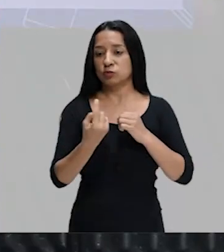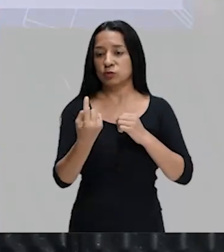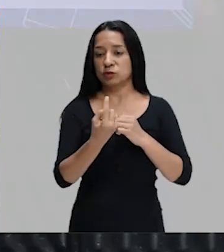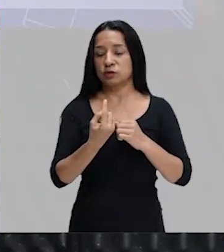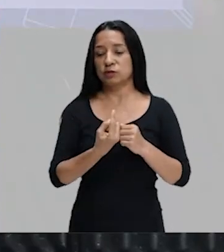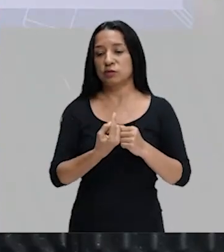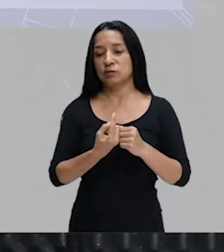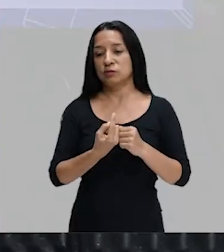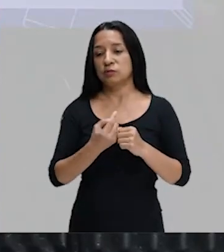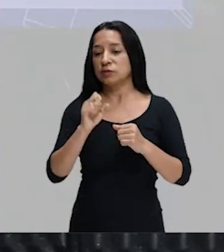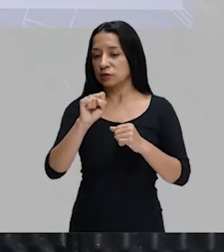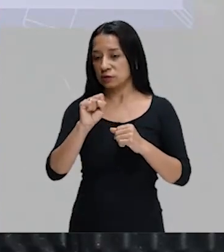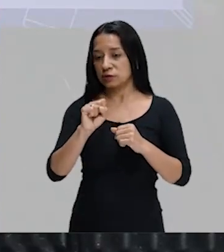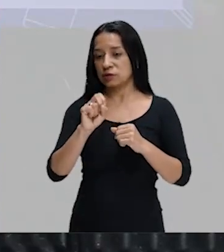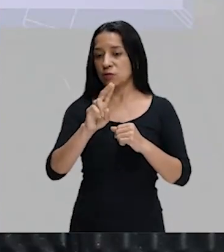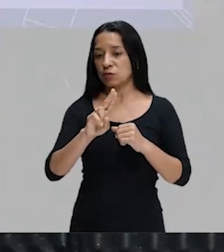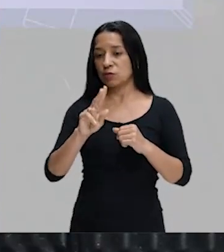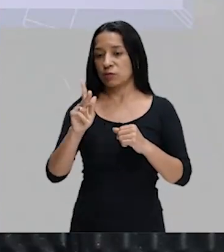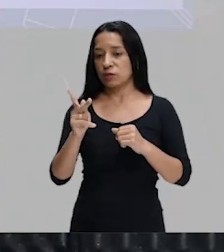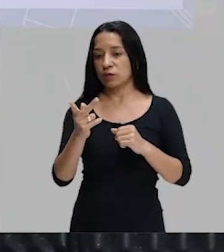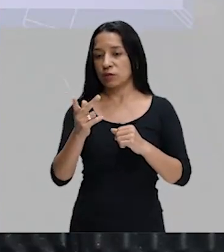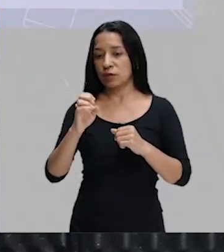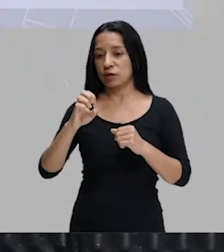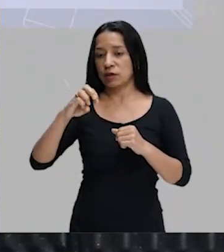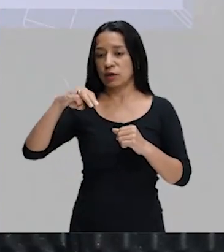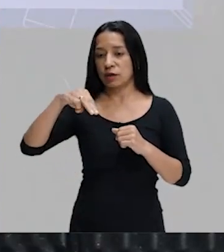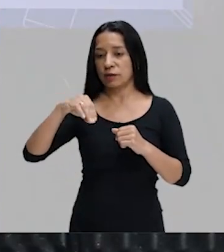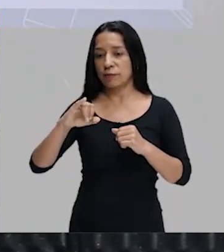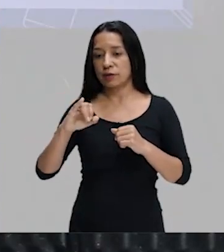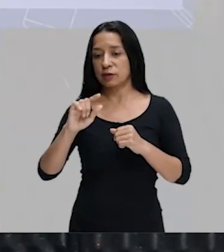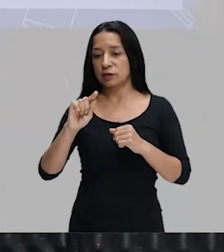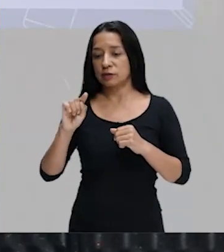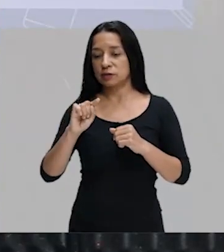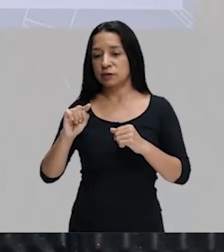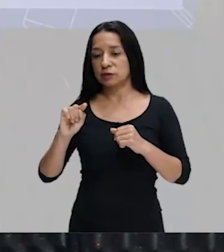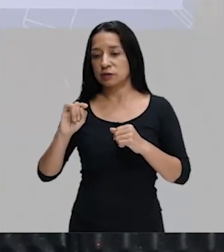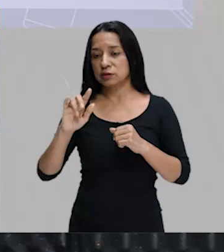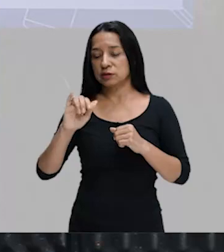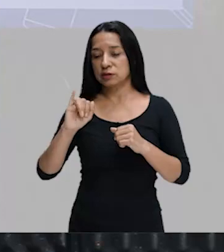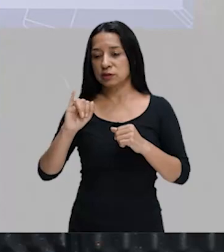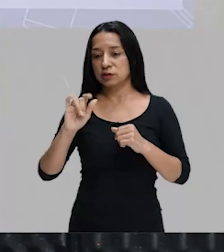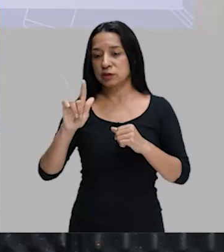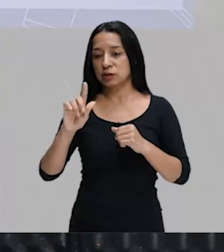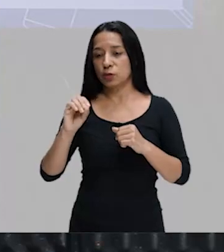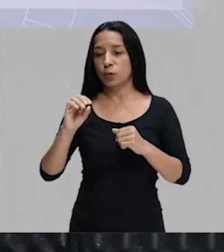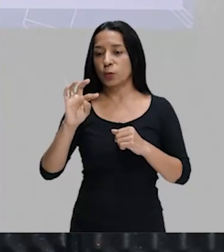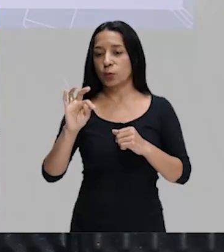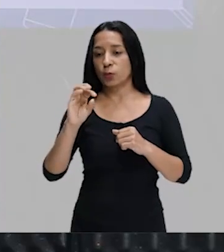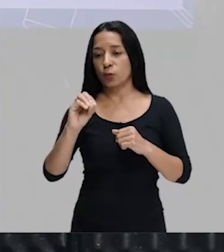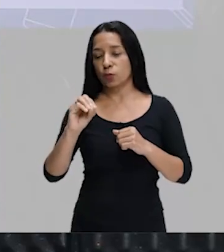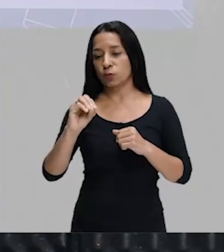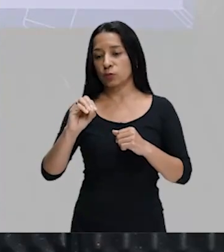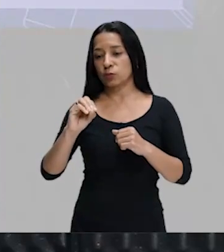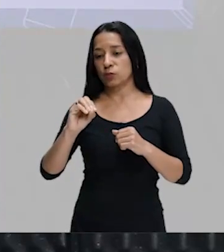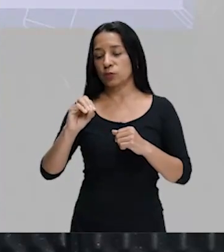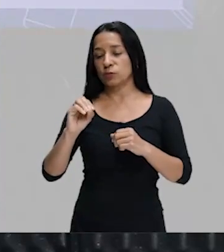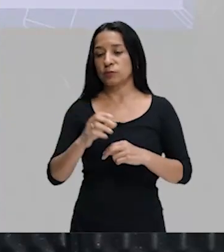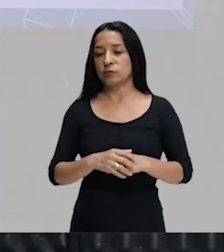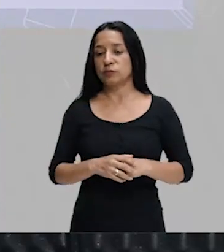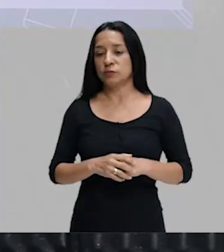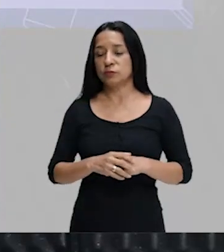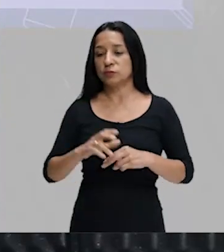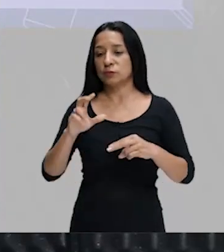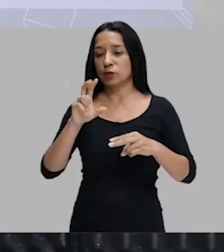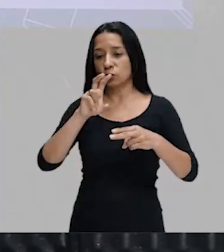também ser chamado de hemizigoto. Aí, nesse caso, eu tenho um hemizigoto dominante, só que diferente do que acontecia no